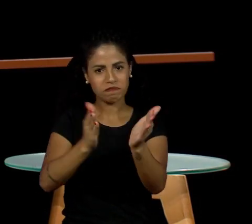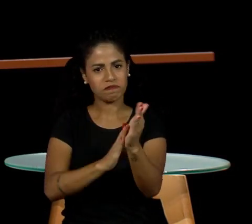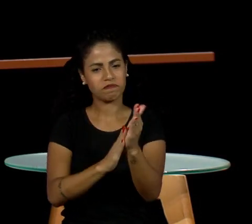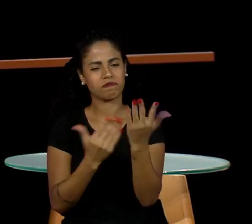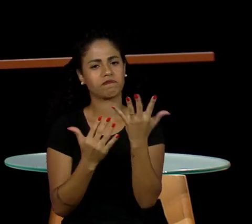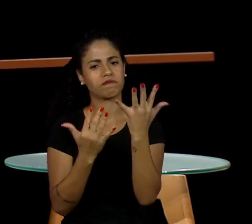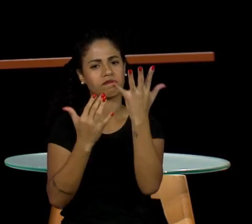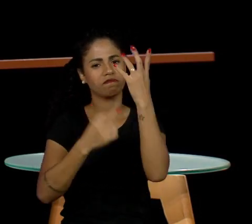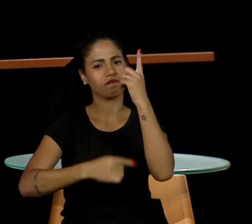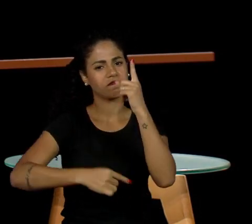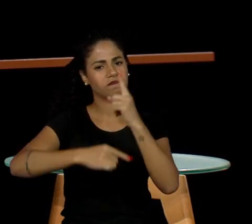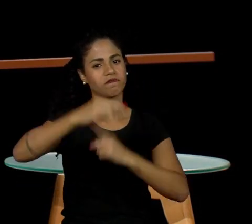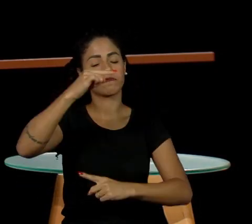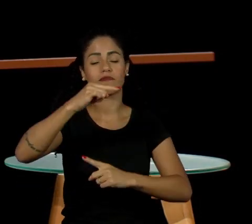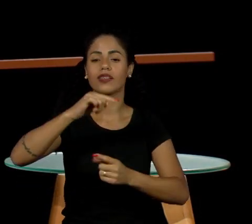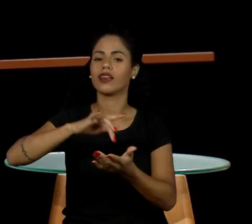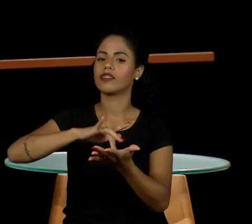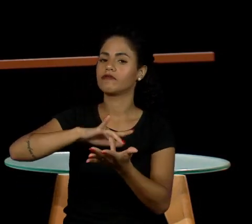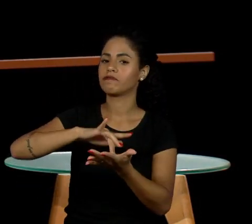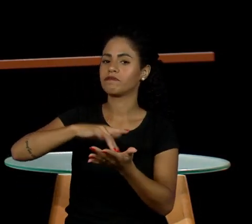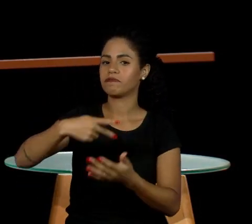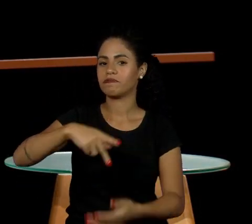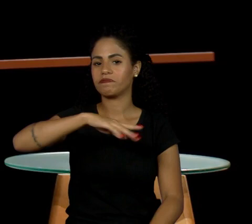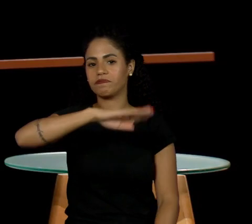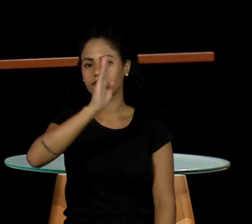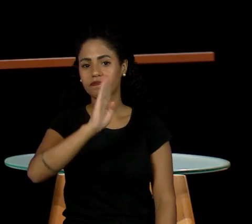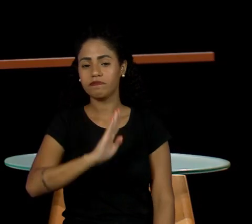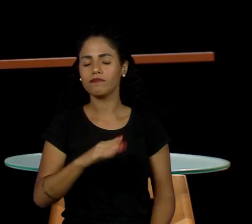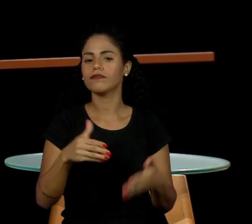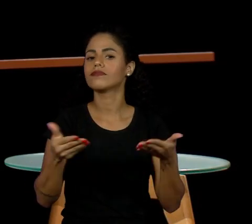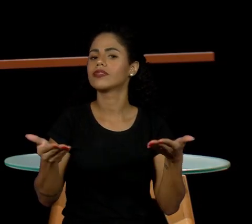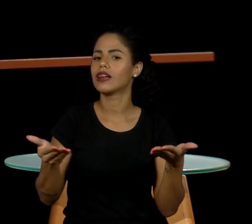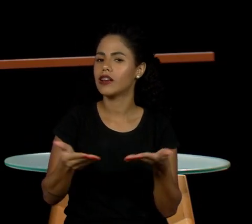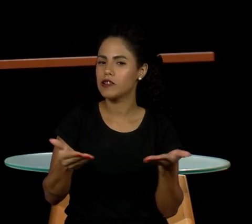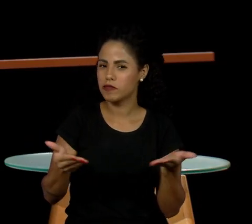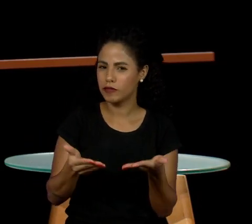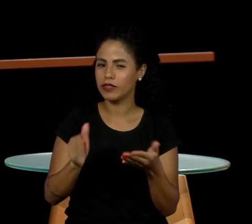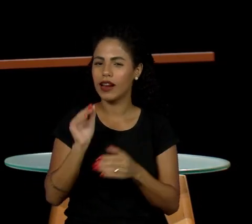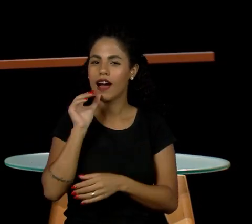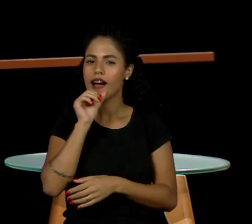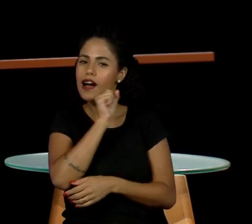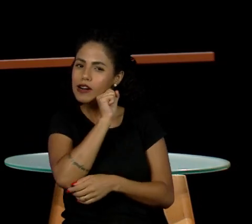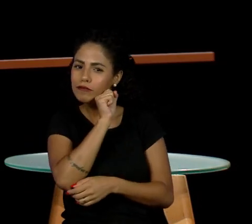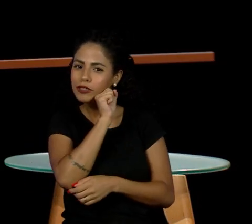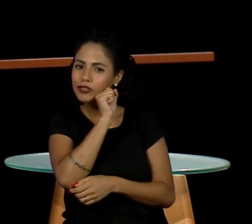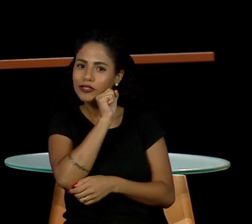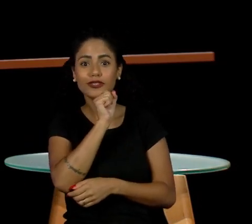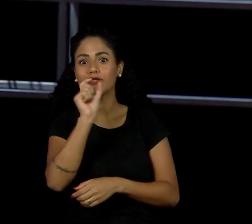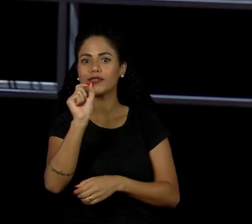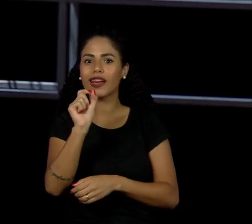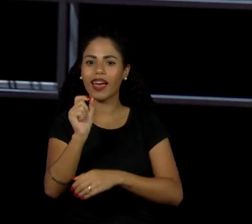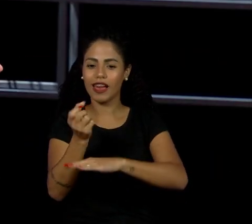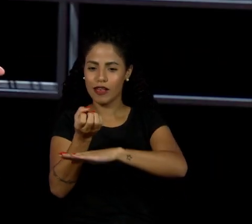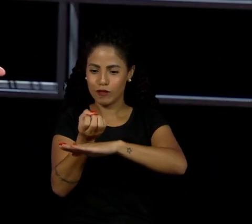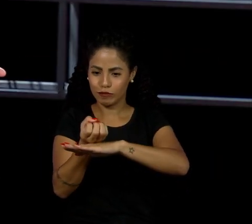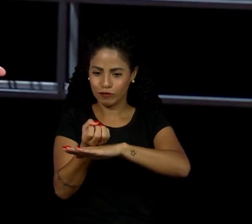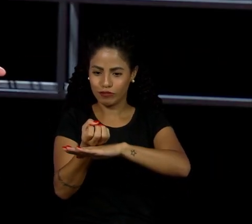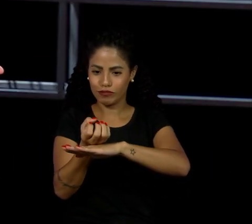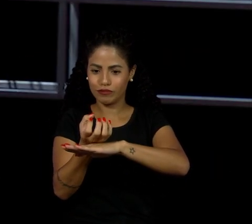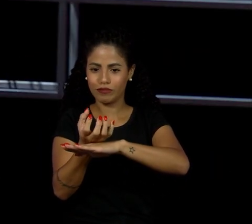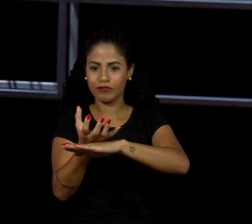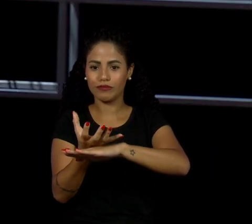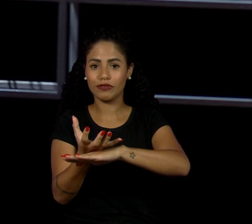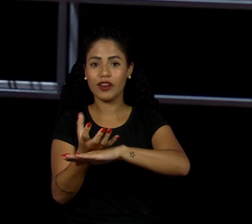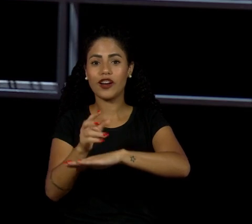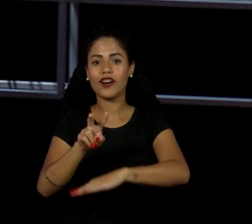um símbolo da dança no Brasil. Agora, vamos falar de Vitórias Régias? Ué, e por que não?